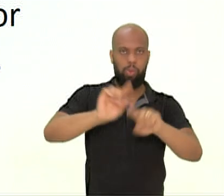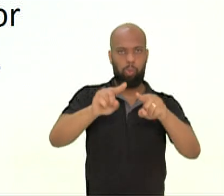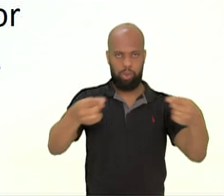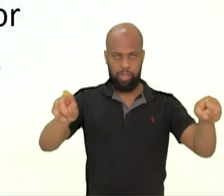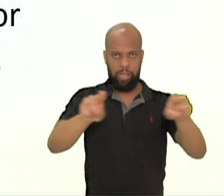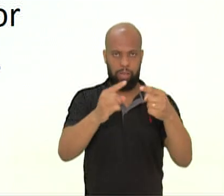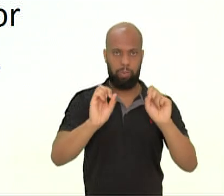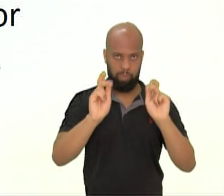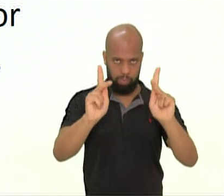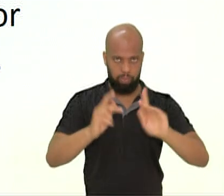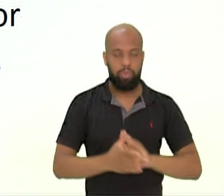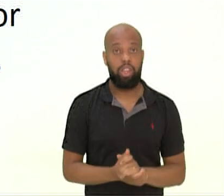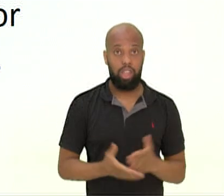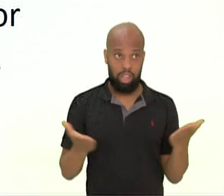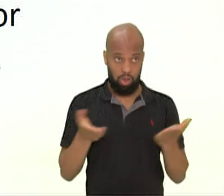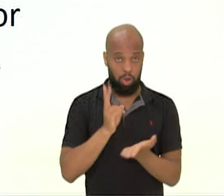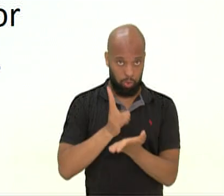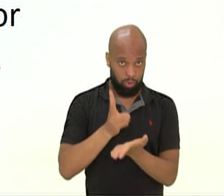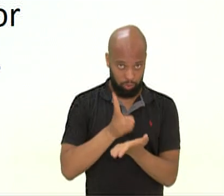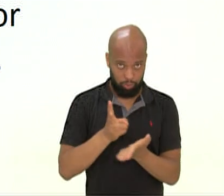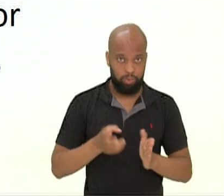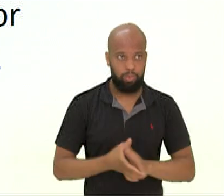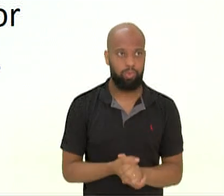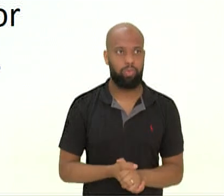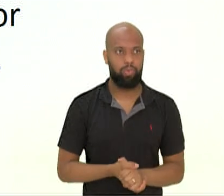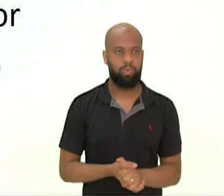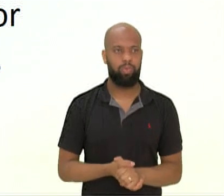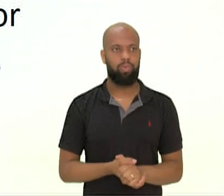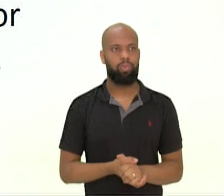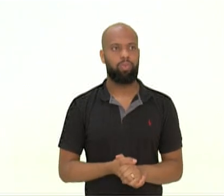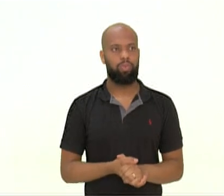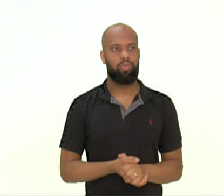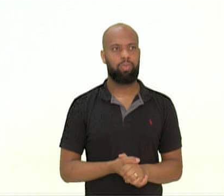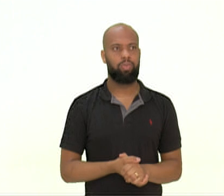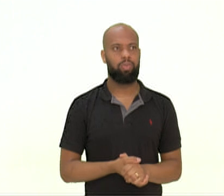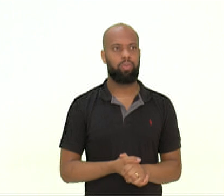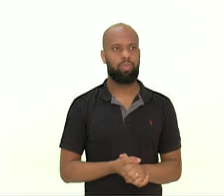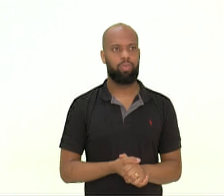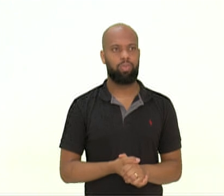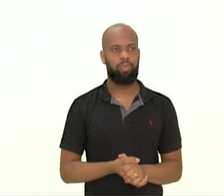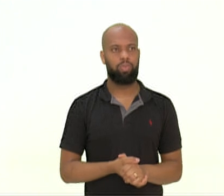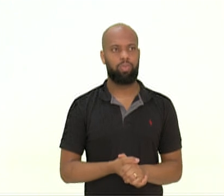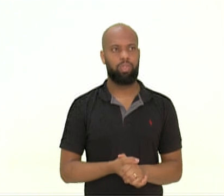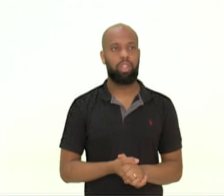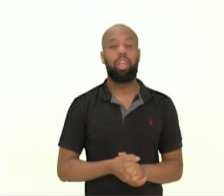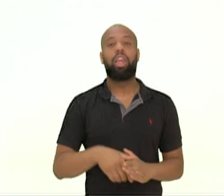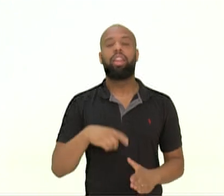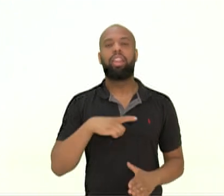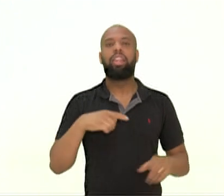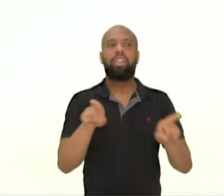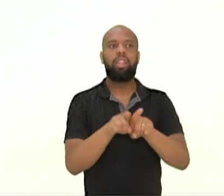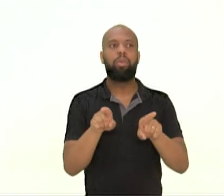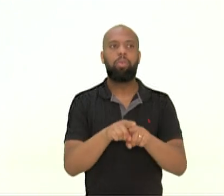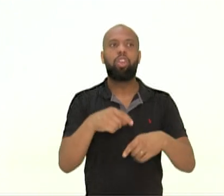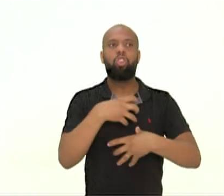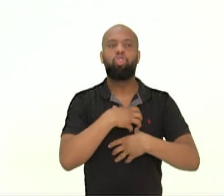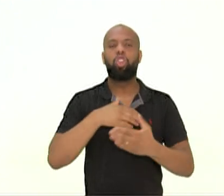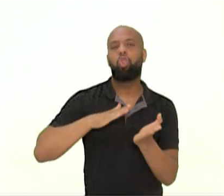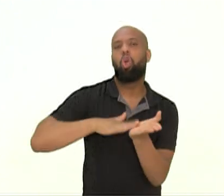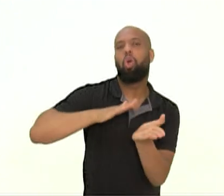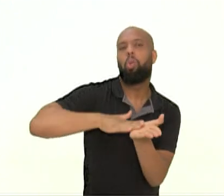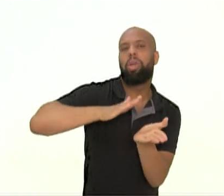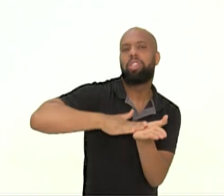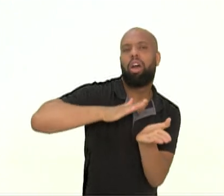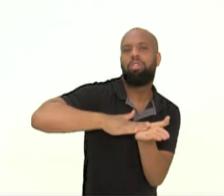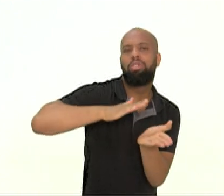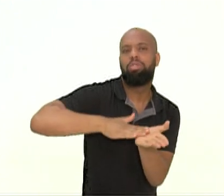musical, ok? Vamos avançando ali então para a próxima tela. Temos ali instrumentos de percussão. Instrumentos de